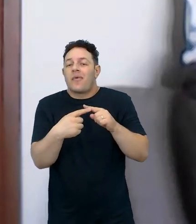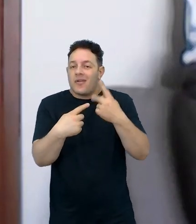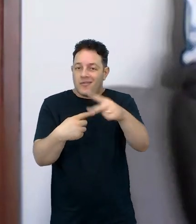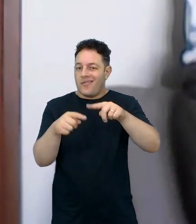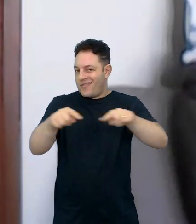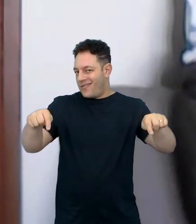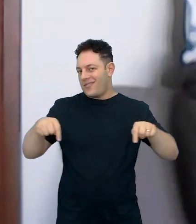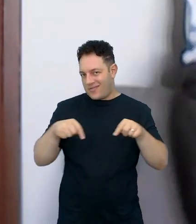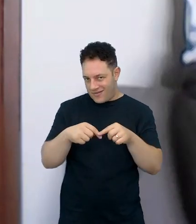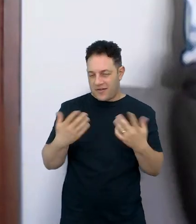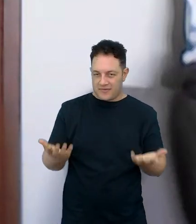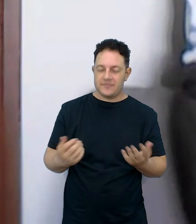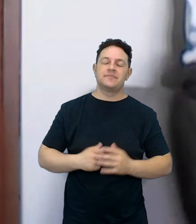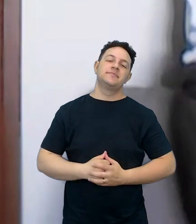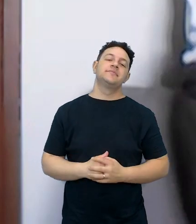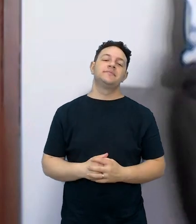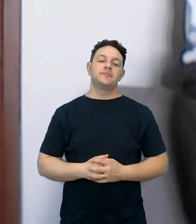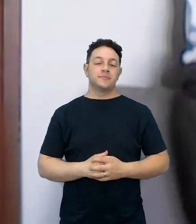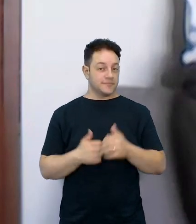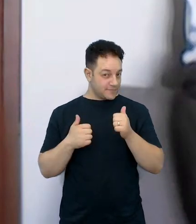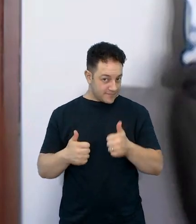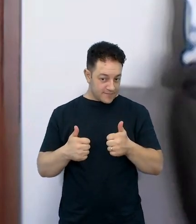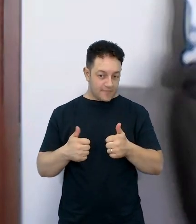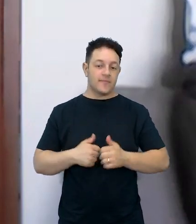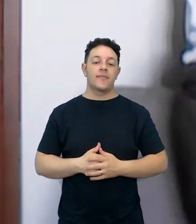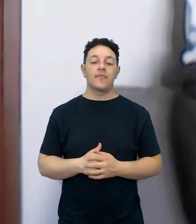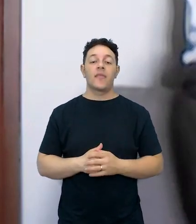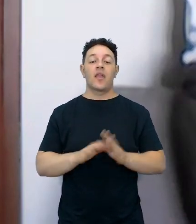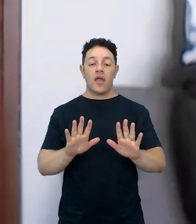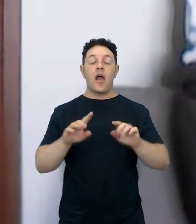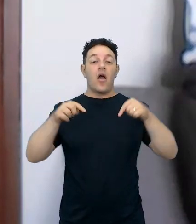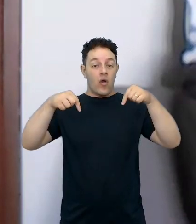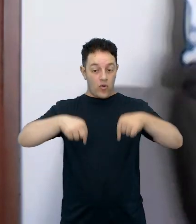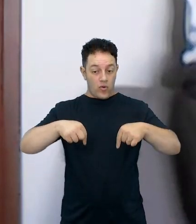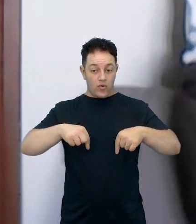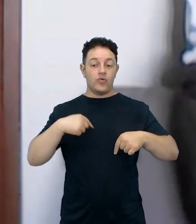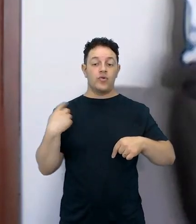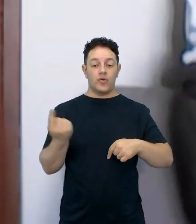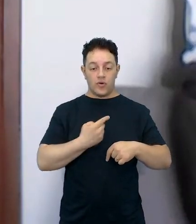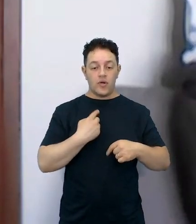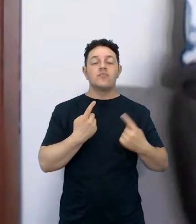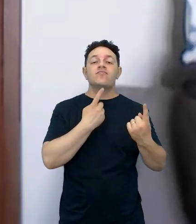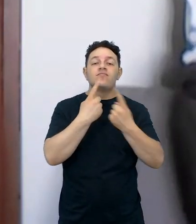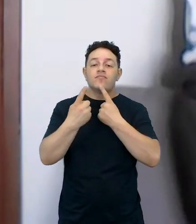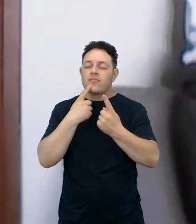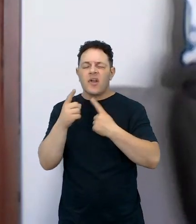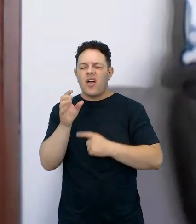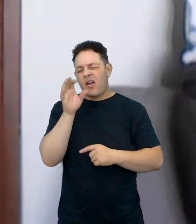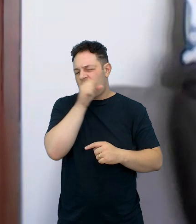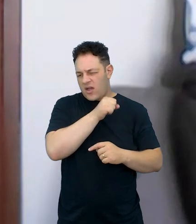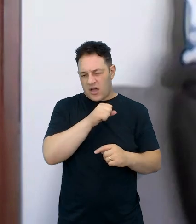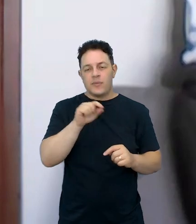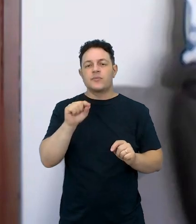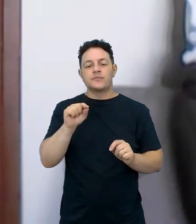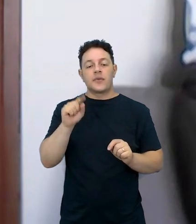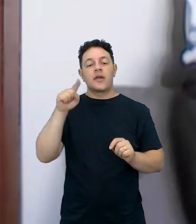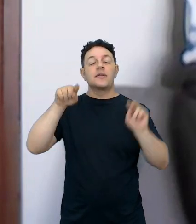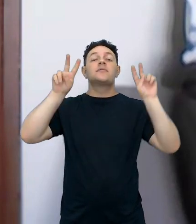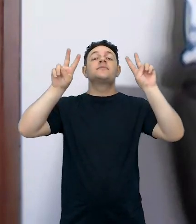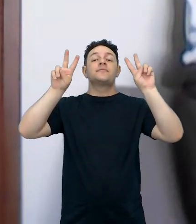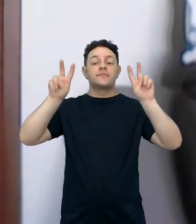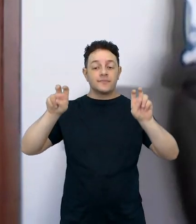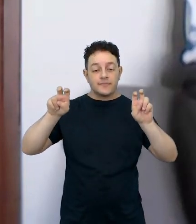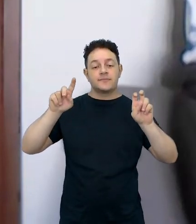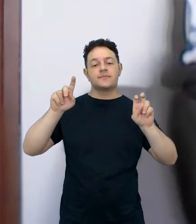isso para dentro da matemática, tá bom? Aqui, hoje, nós vamos falar também brevemente